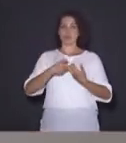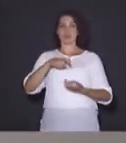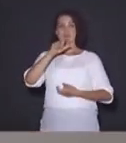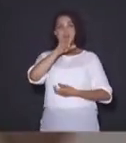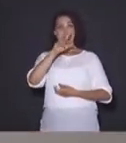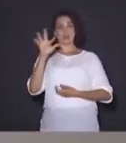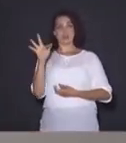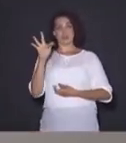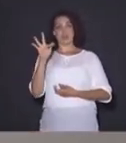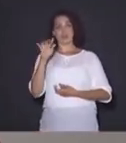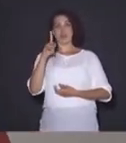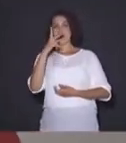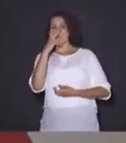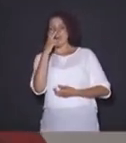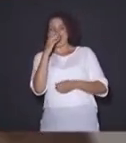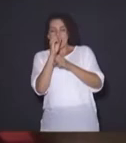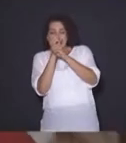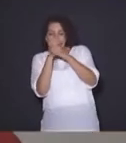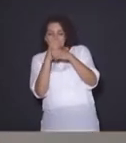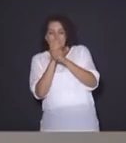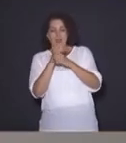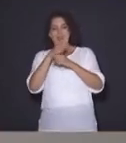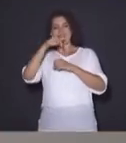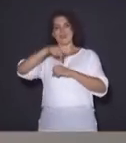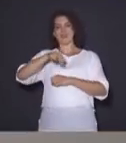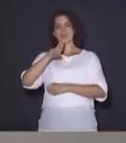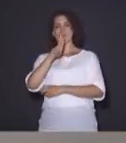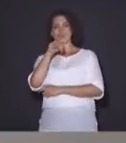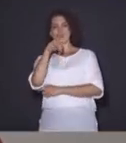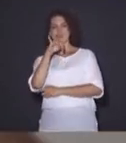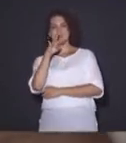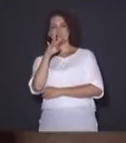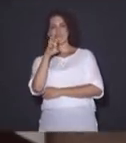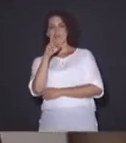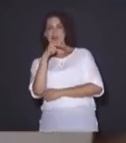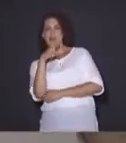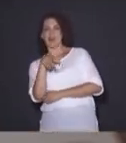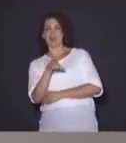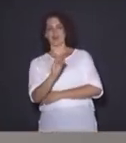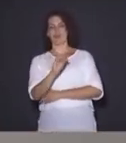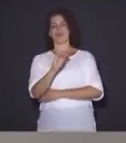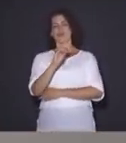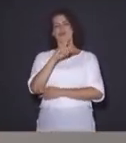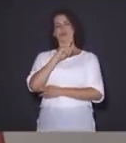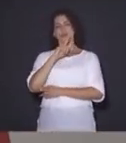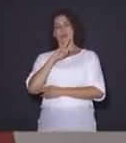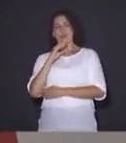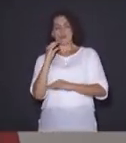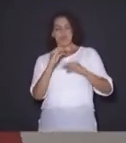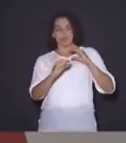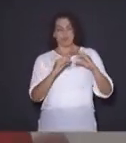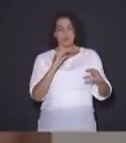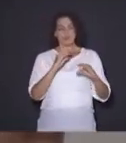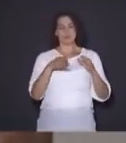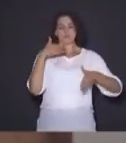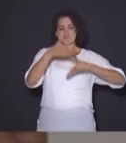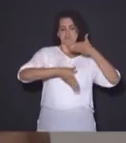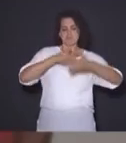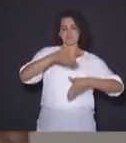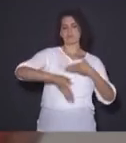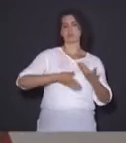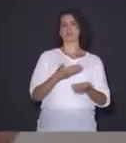freitas é um laboratório essa universal não é o laboratório orçamento participativo é um laboratório de